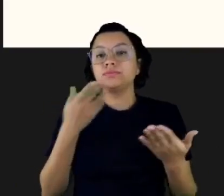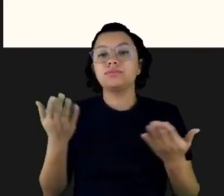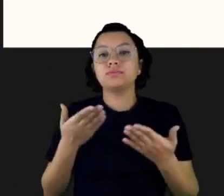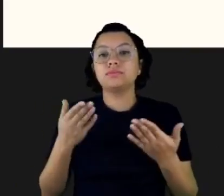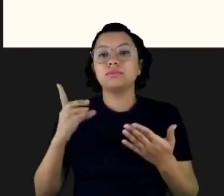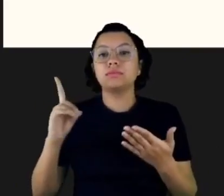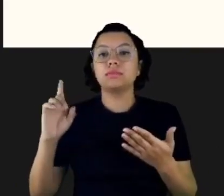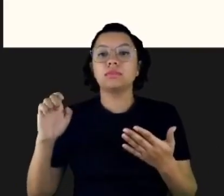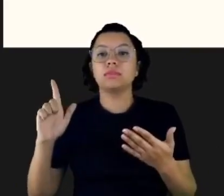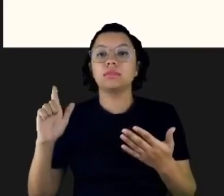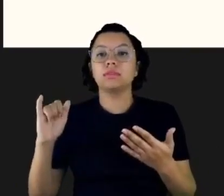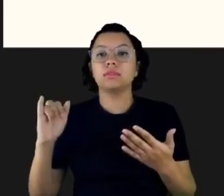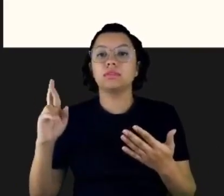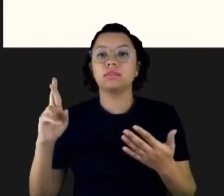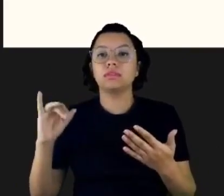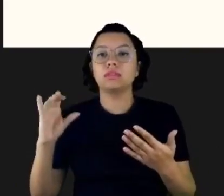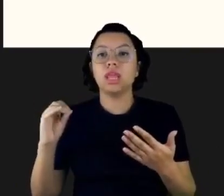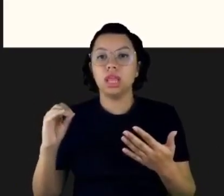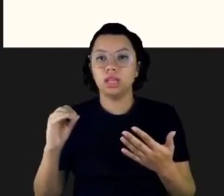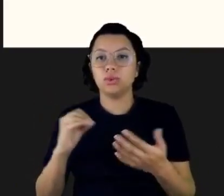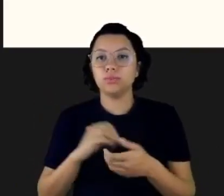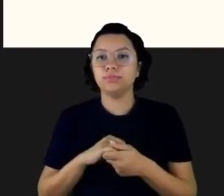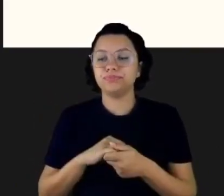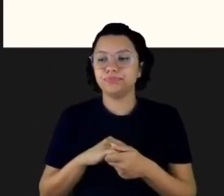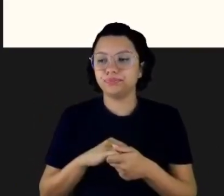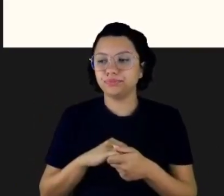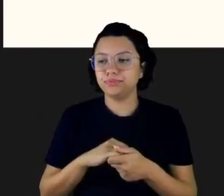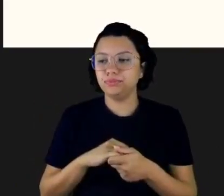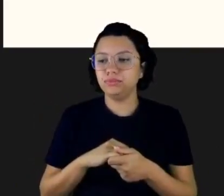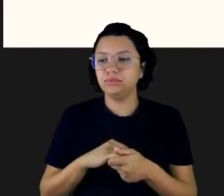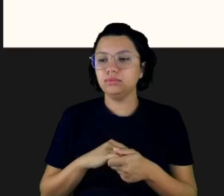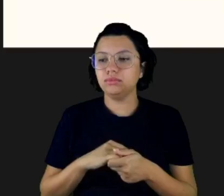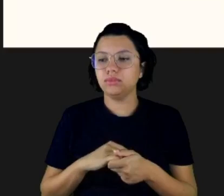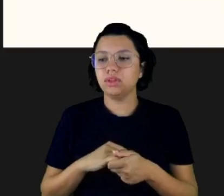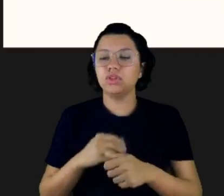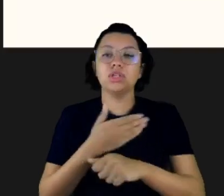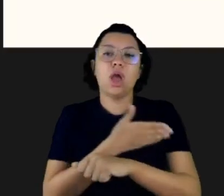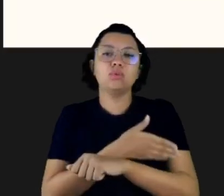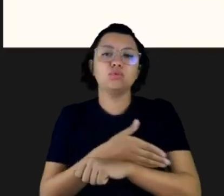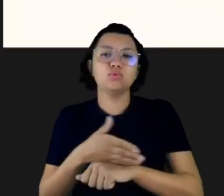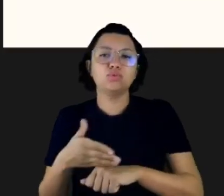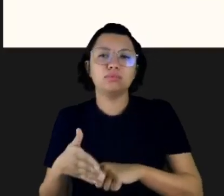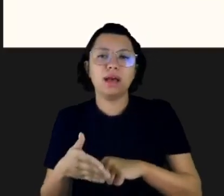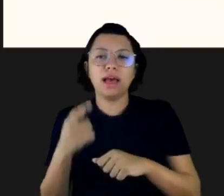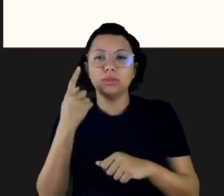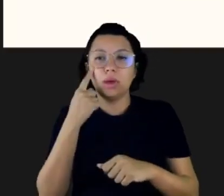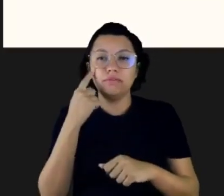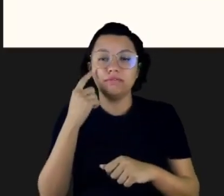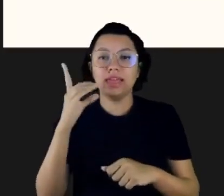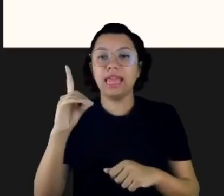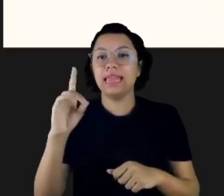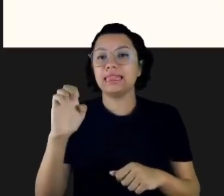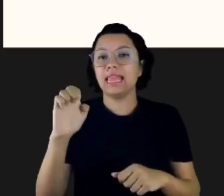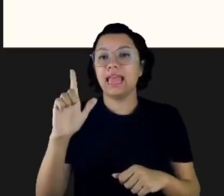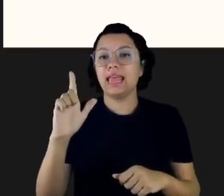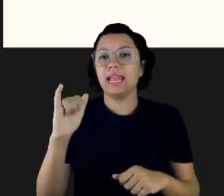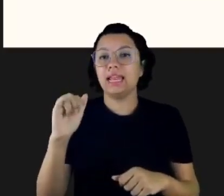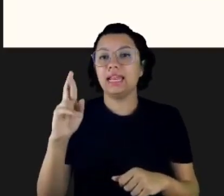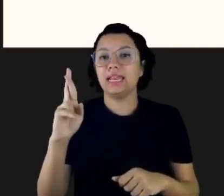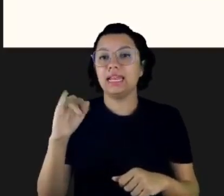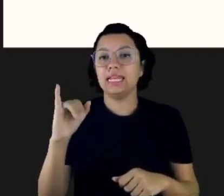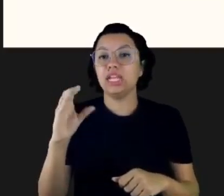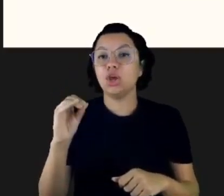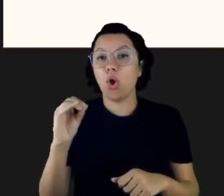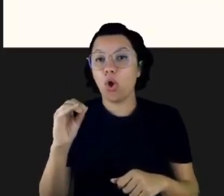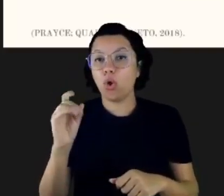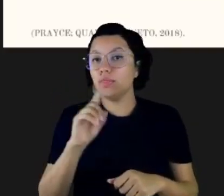nome um pouco diferente, a gente está acostumado a ver delírio com O no final. E aqui nós vamos falar de uma síndrome que é o